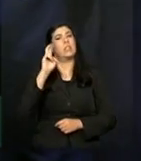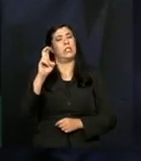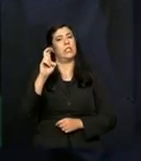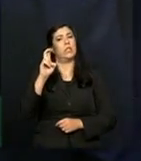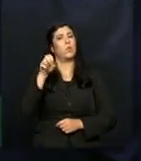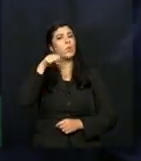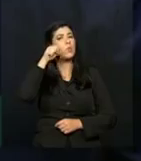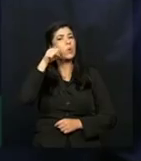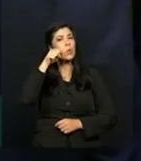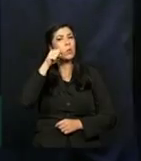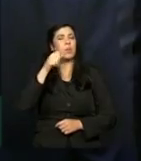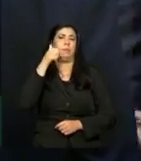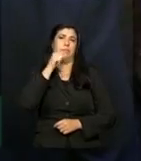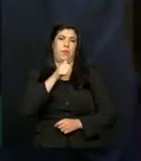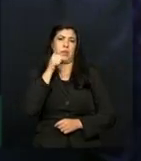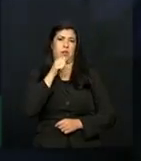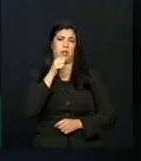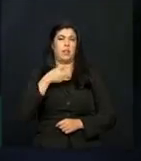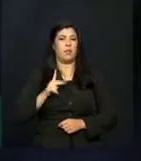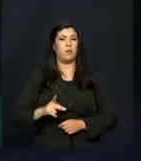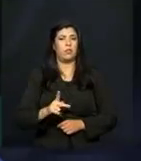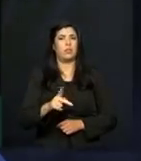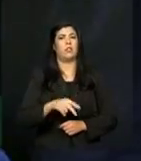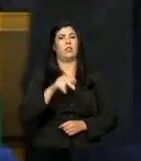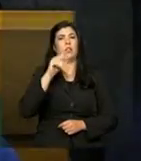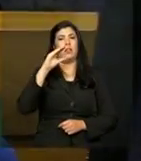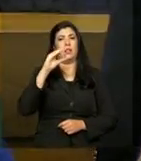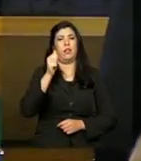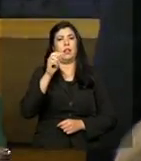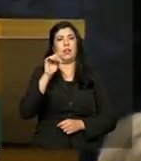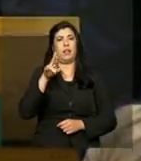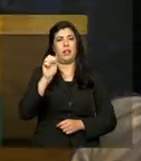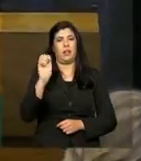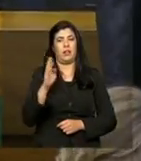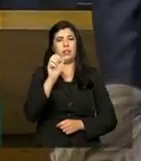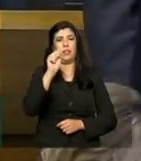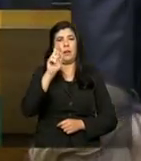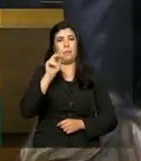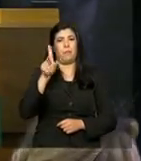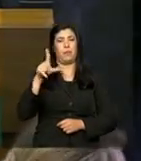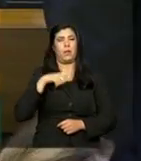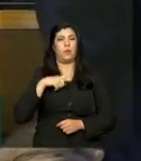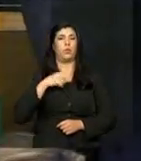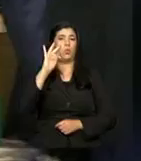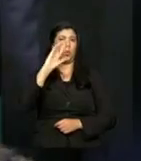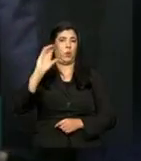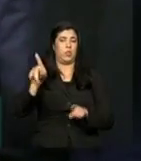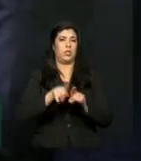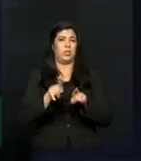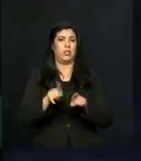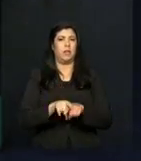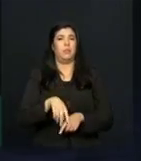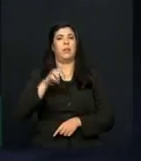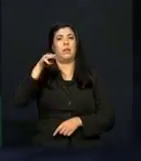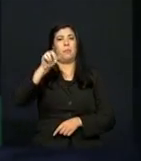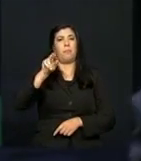mulheres. Além da reeleição de Cátia Abreu, do PMDB de Tocantins, que será ministro, Maria do Carmo Alves.